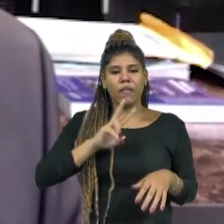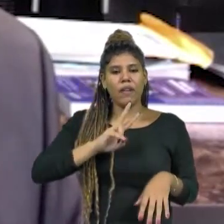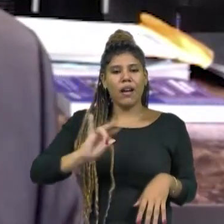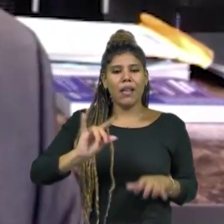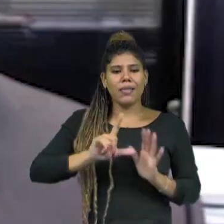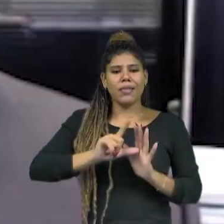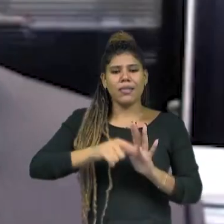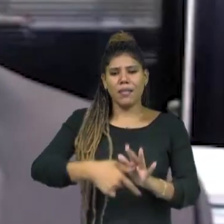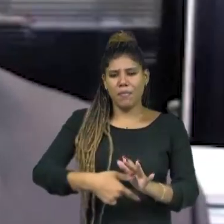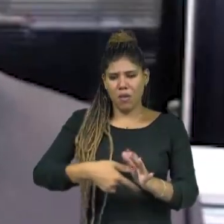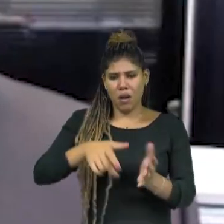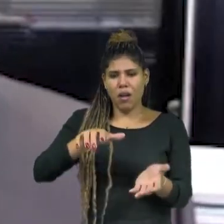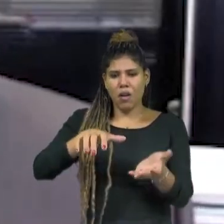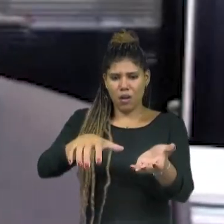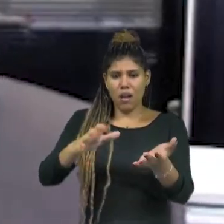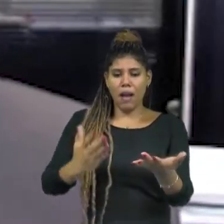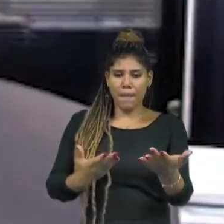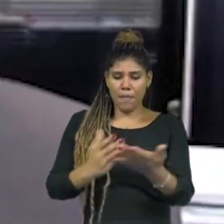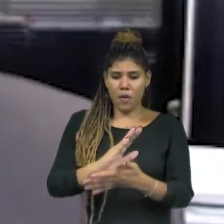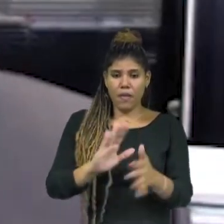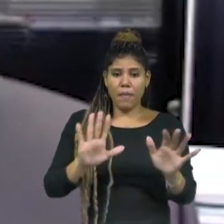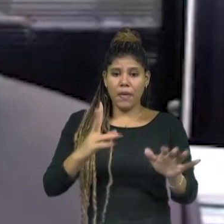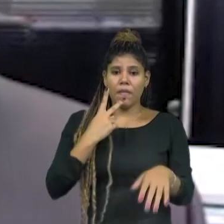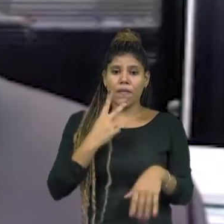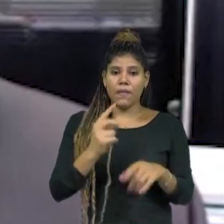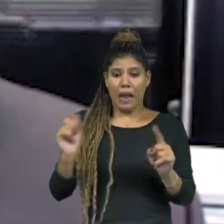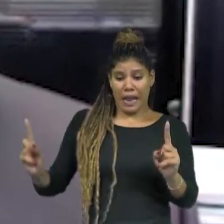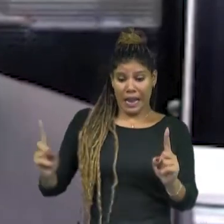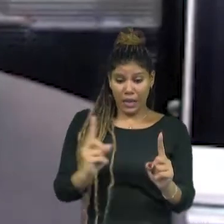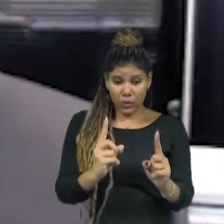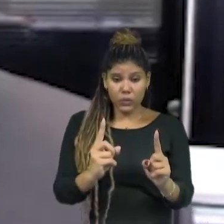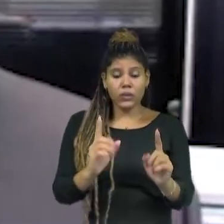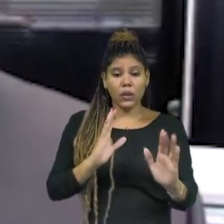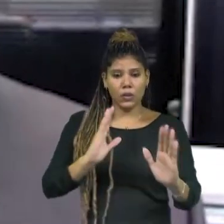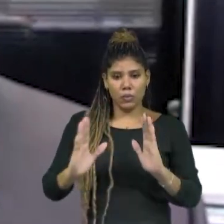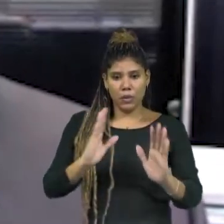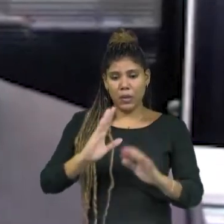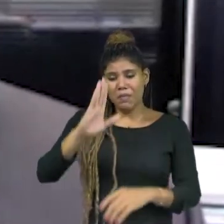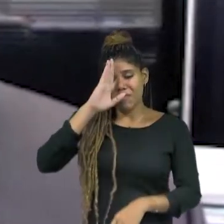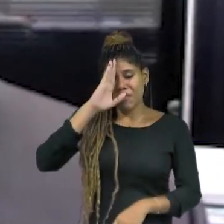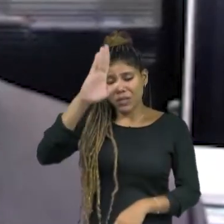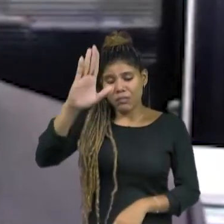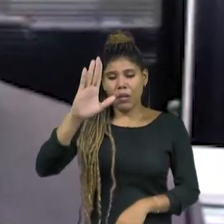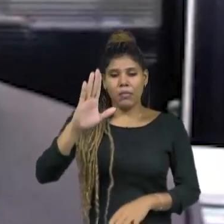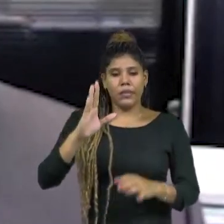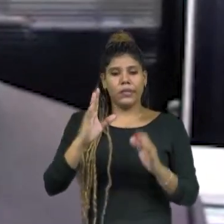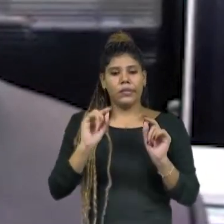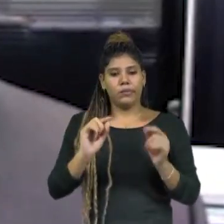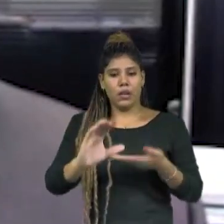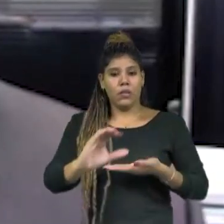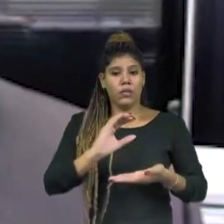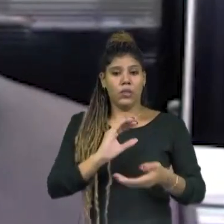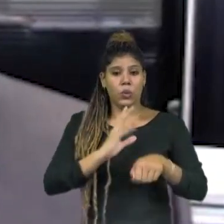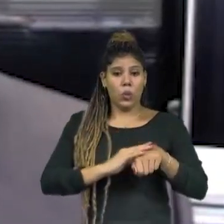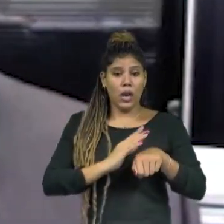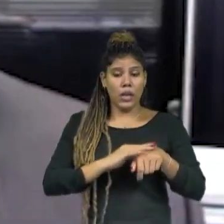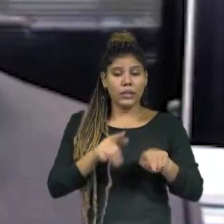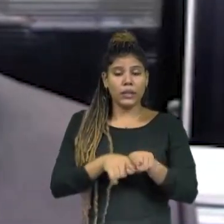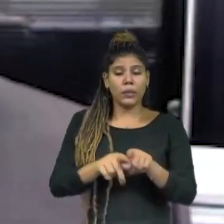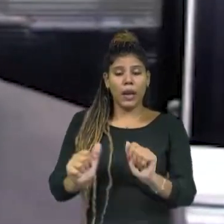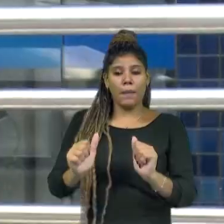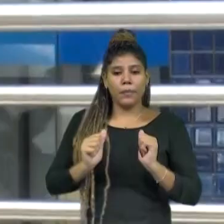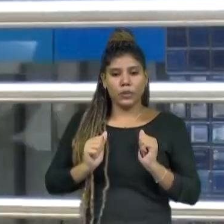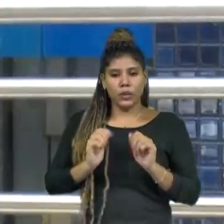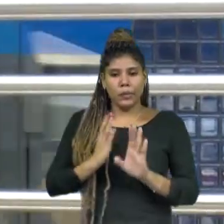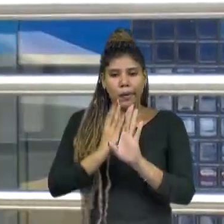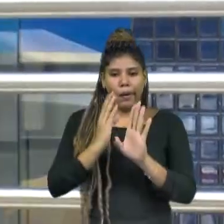Congresso Nacional, mas ressalta que a redução da carência, principalmente para o auxílio-doença e para a aposentadoria por